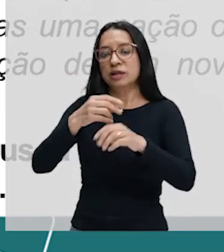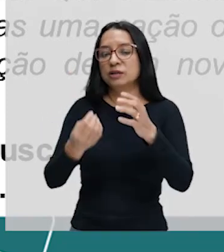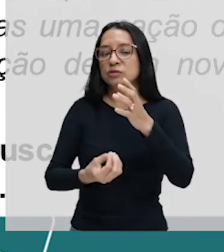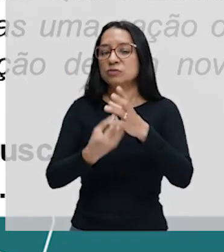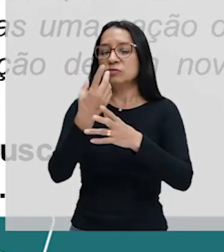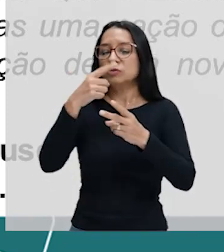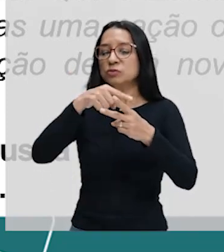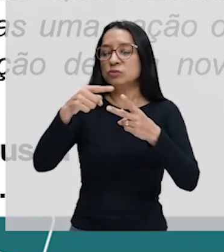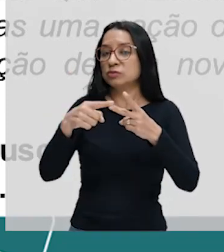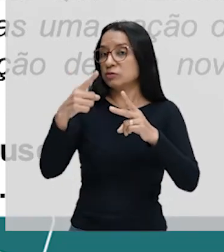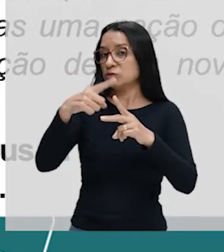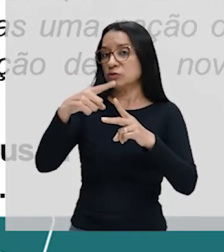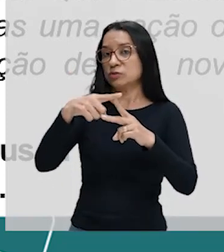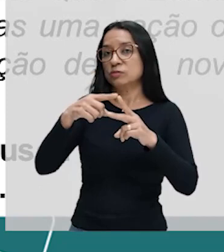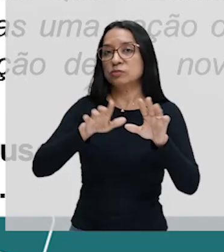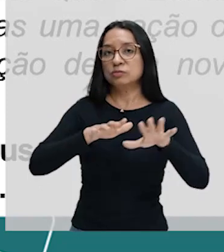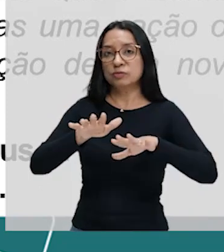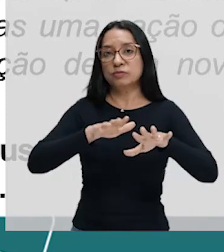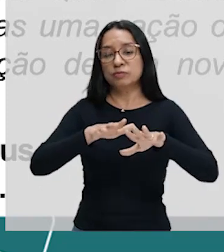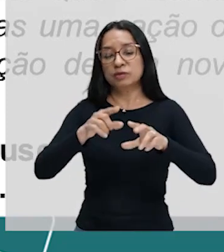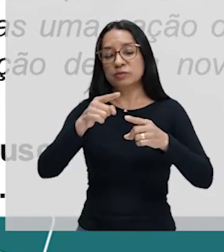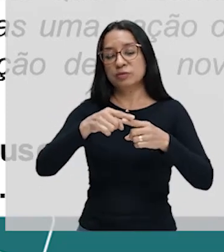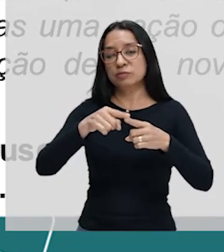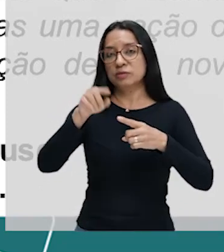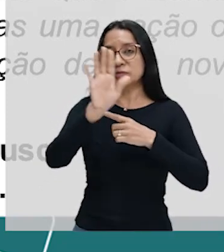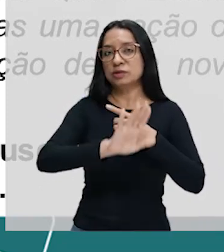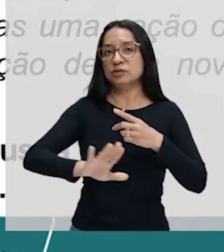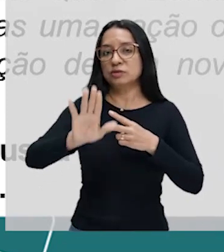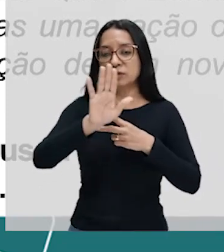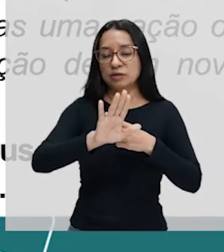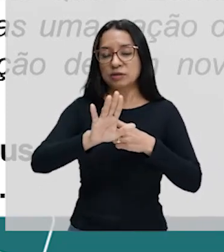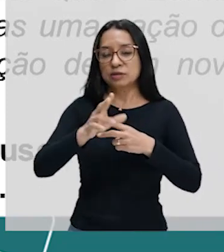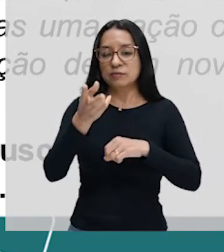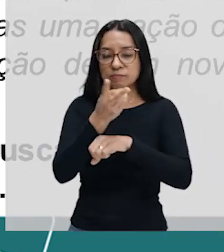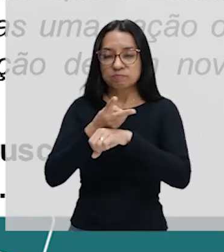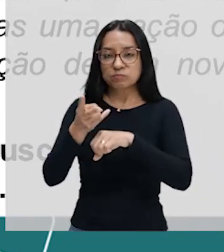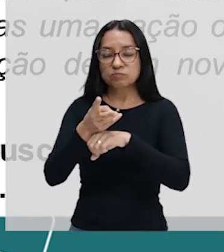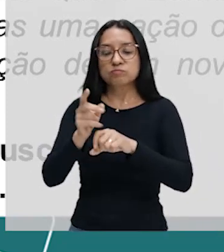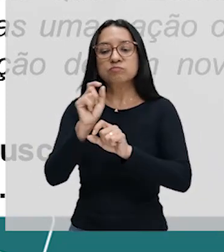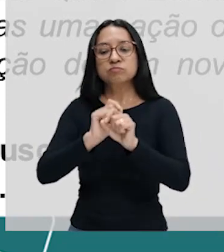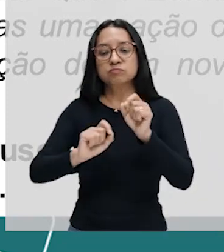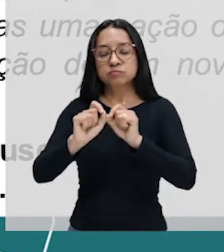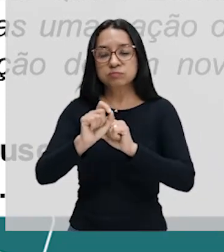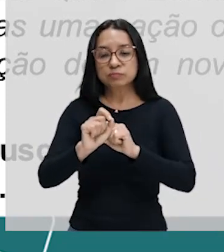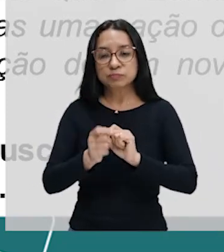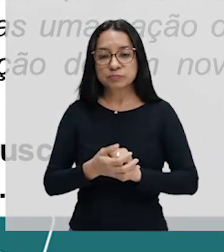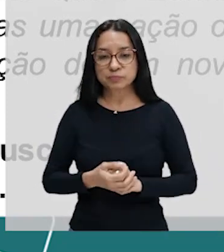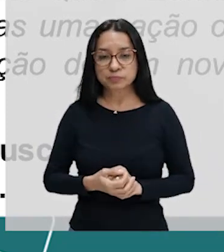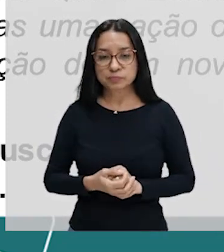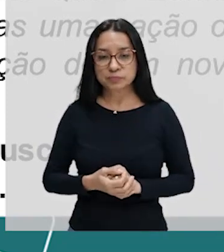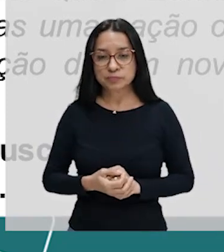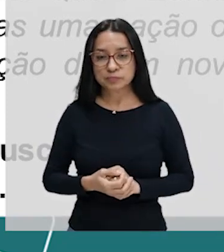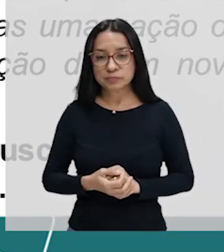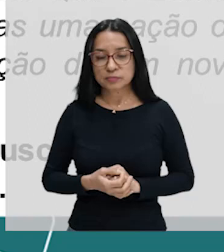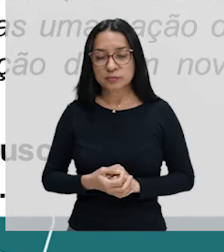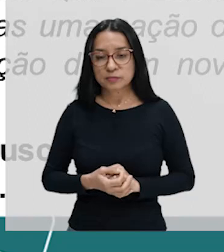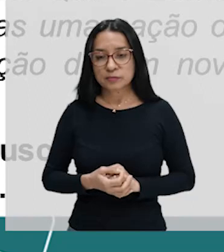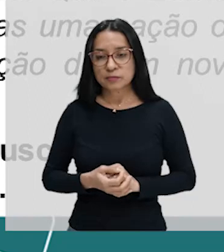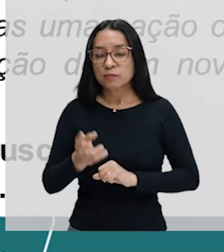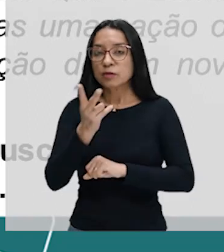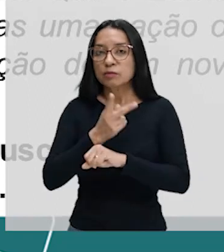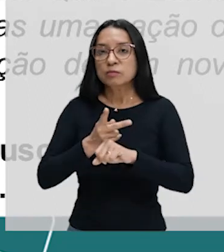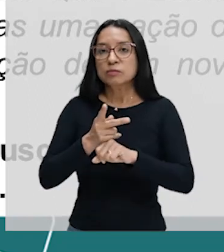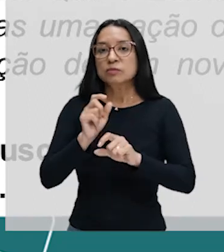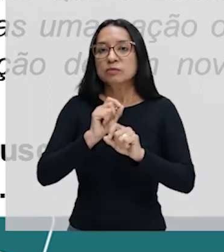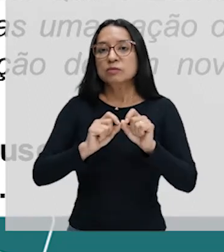partir daí. Os movimentos nacionalistas que vão buscar o que, Marcos? Esses movimentos nacionalistas, eles buscam